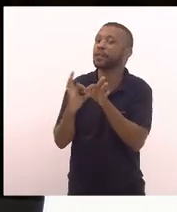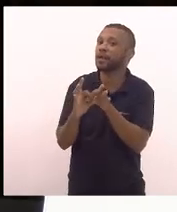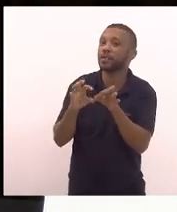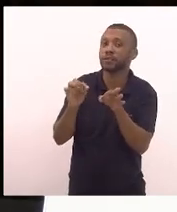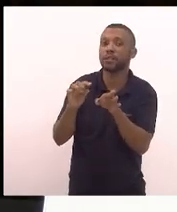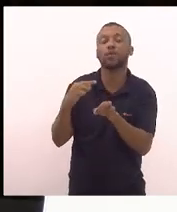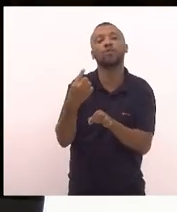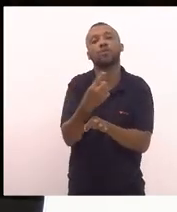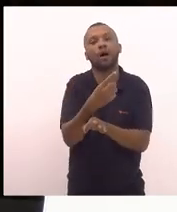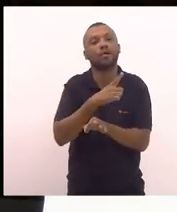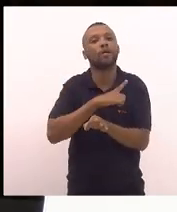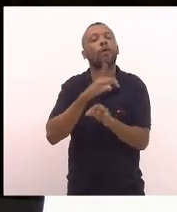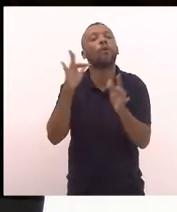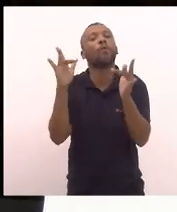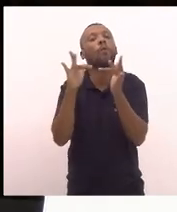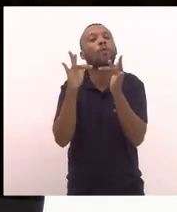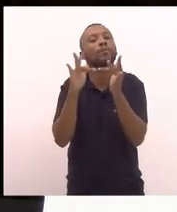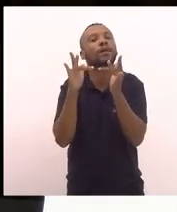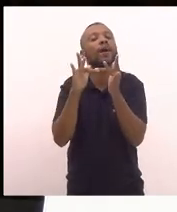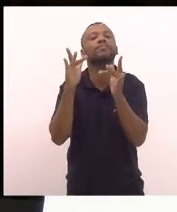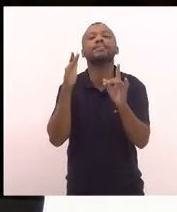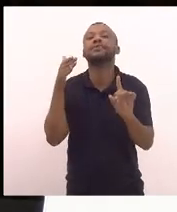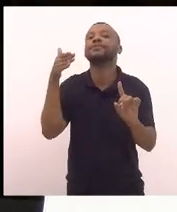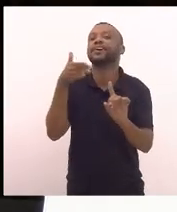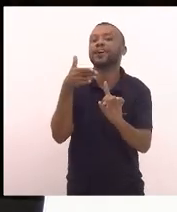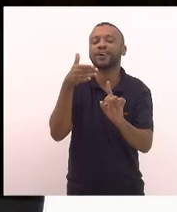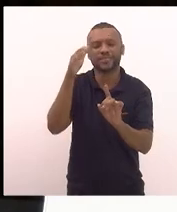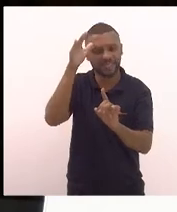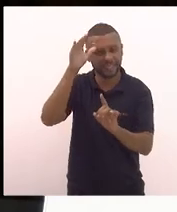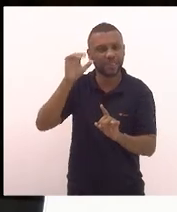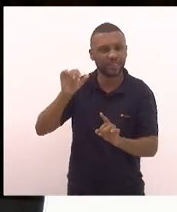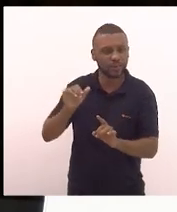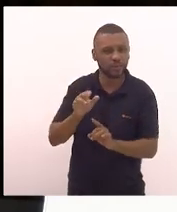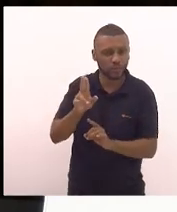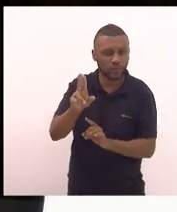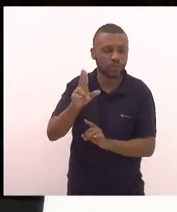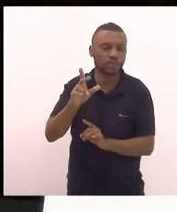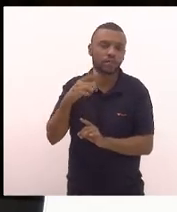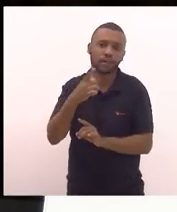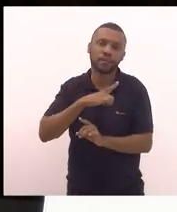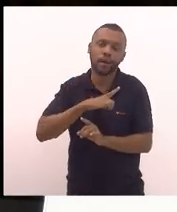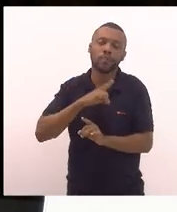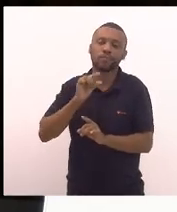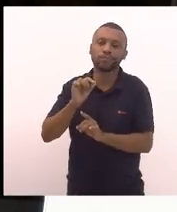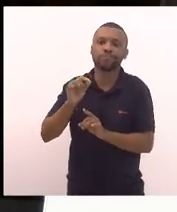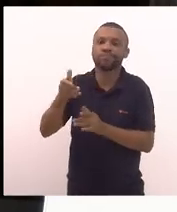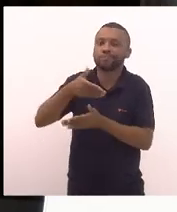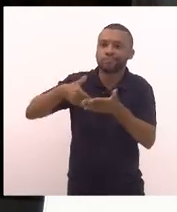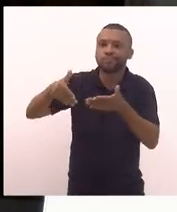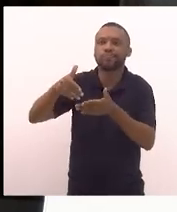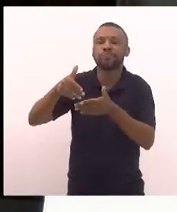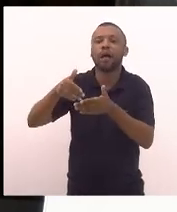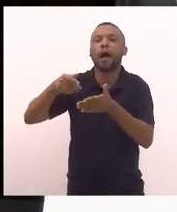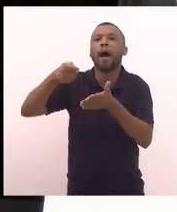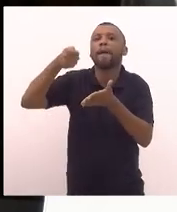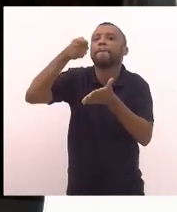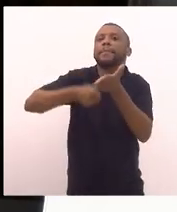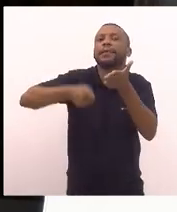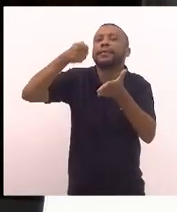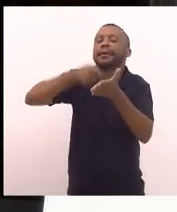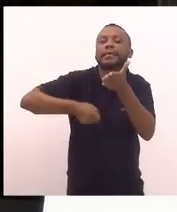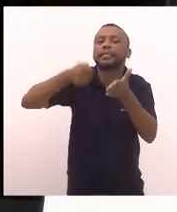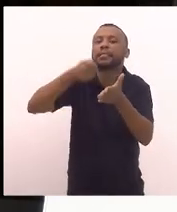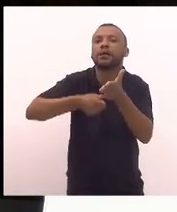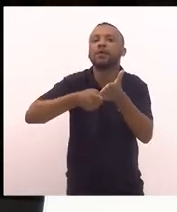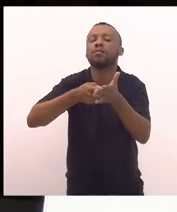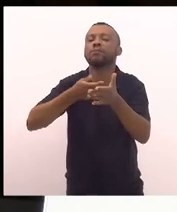nós tivemos um contato mais direto, né, Tia Ju? Uma perseguição, né, de gênero. De